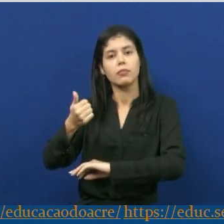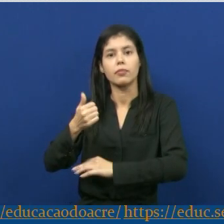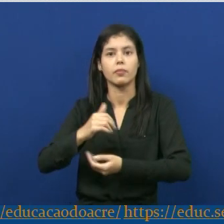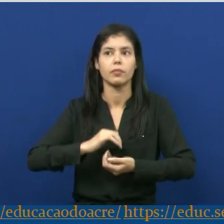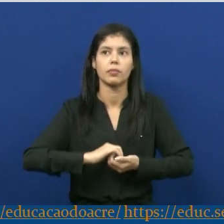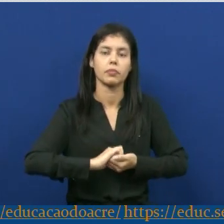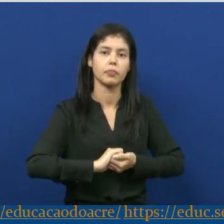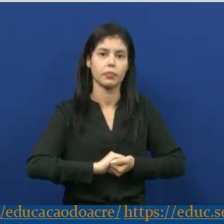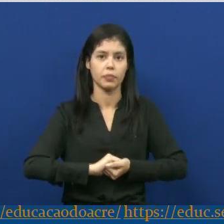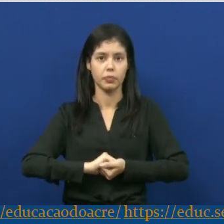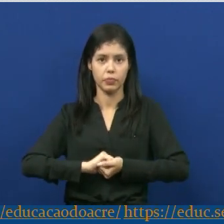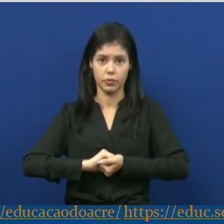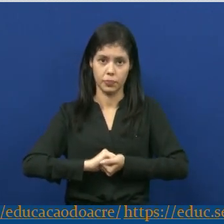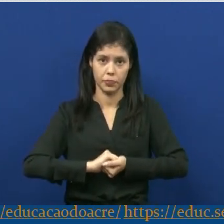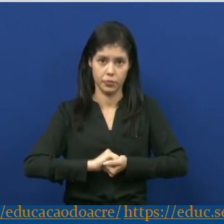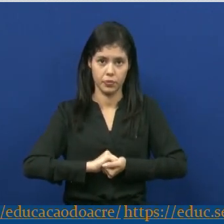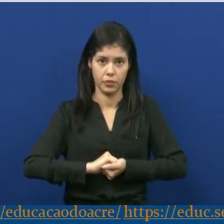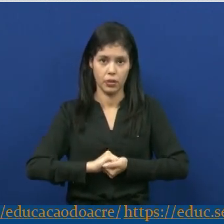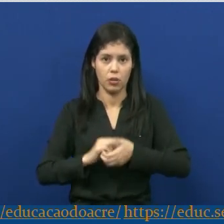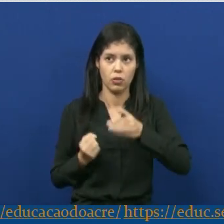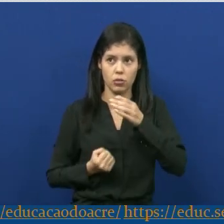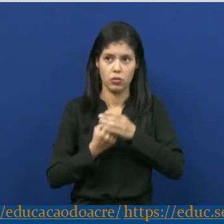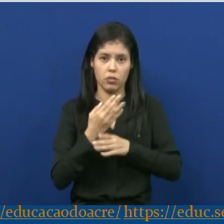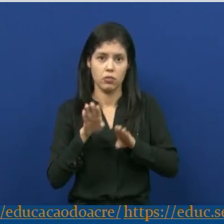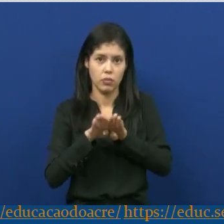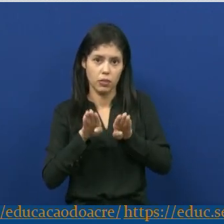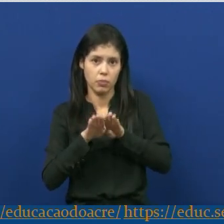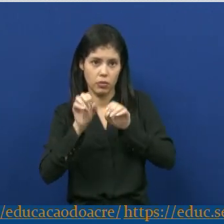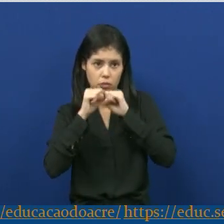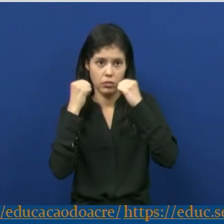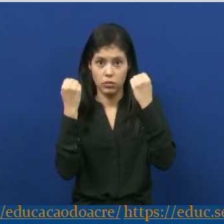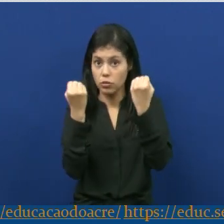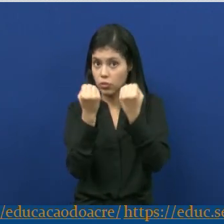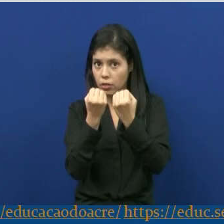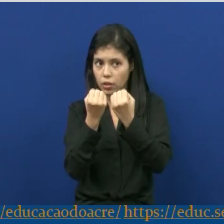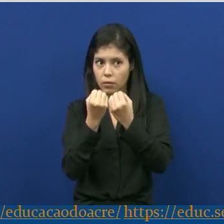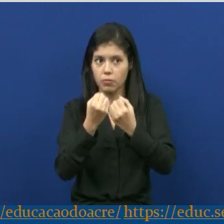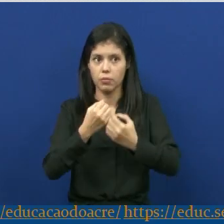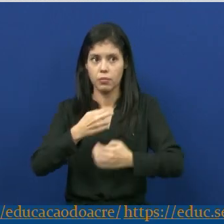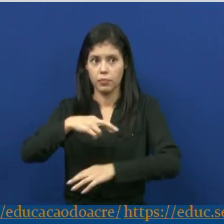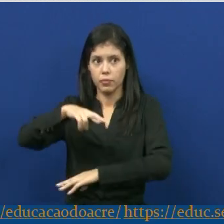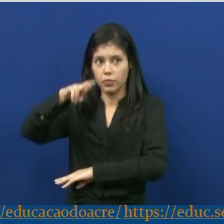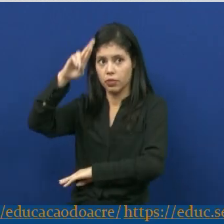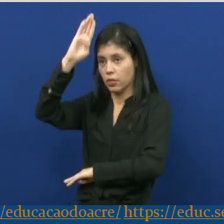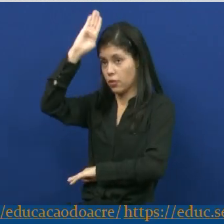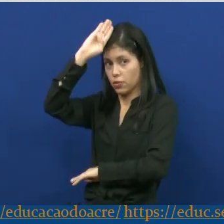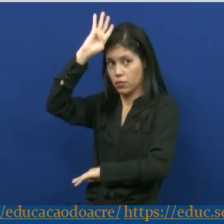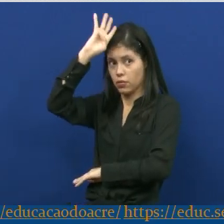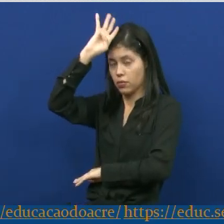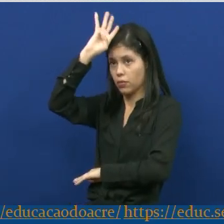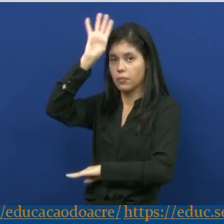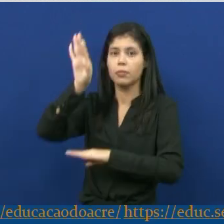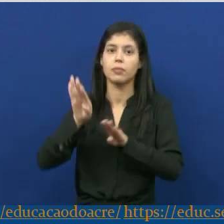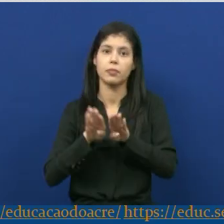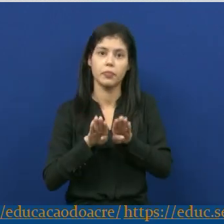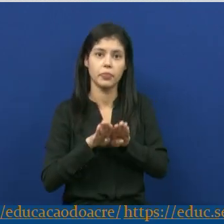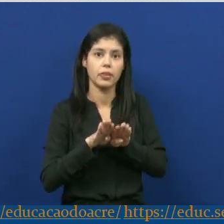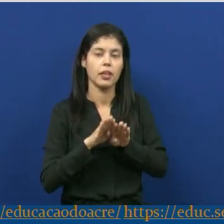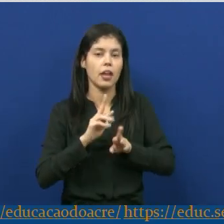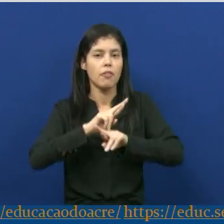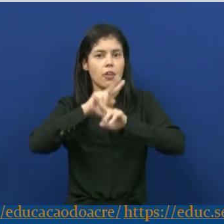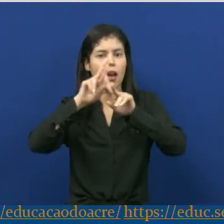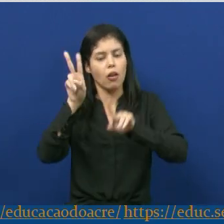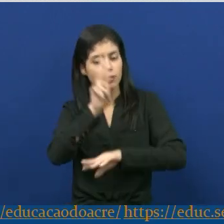melhorando e aí foi criado sistema de numeração romana e sistema de numeração